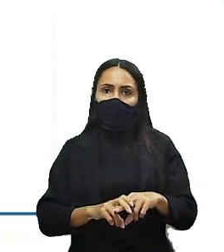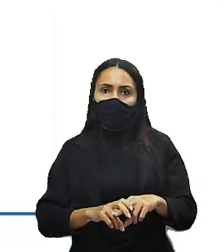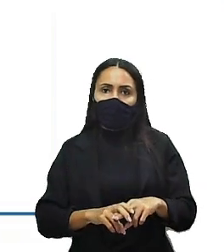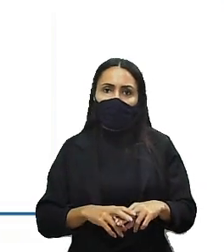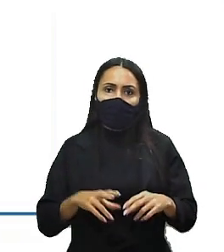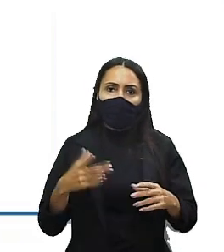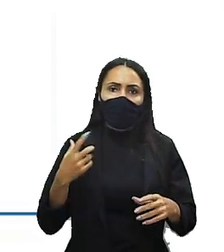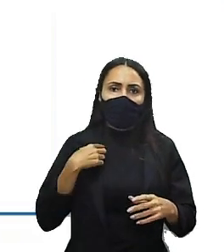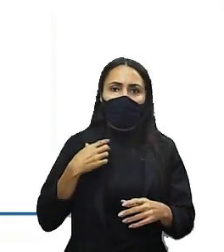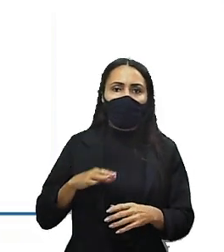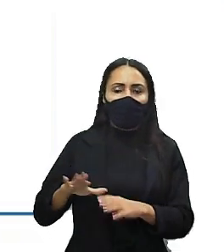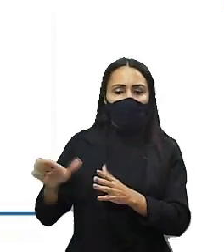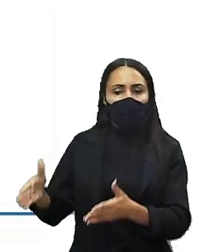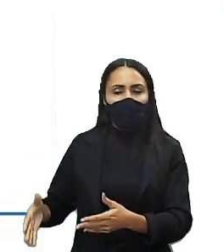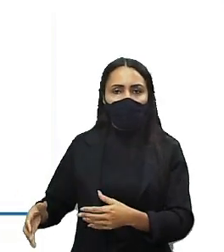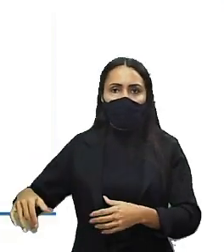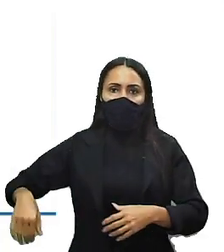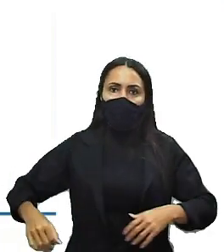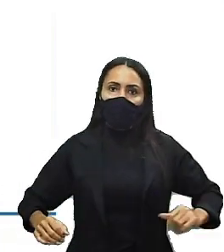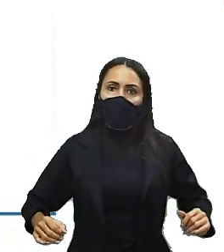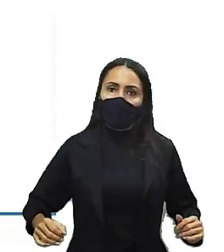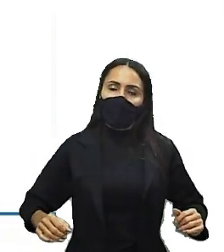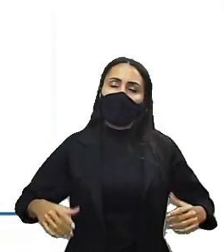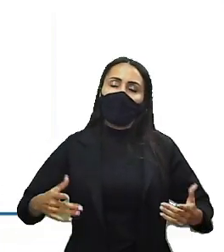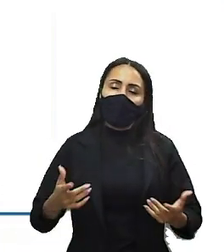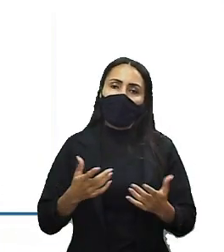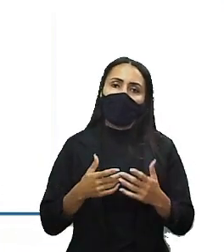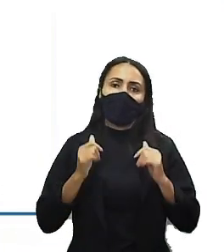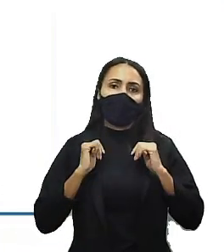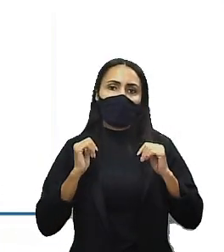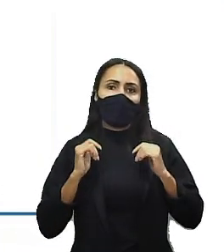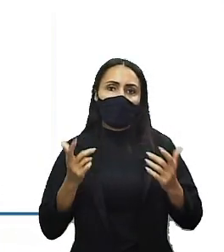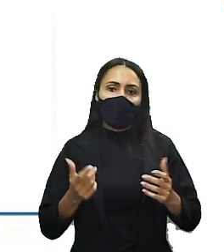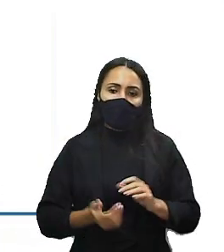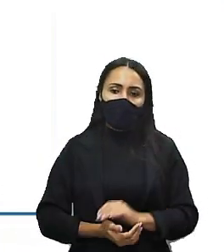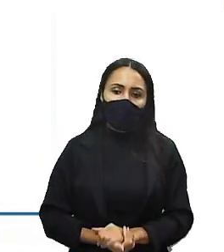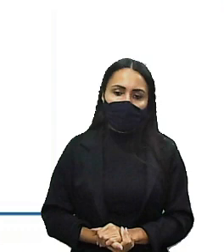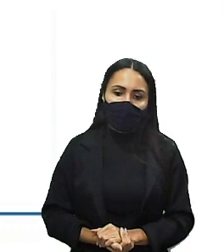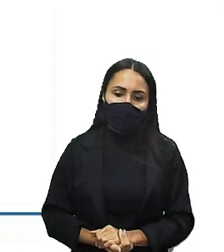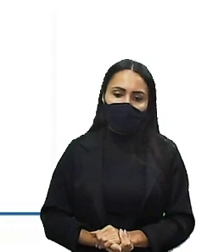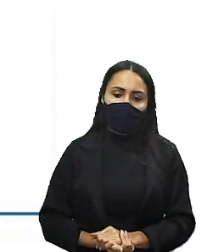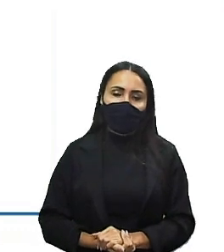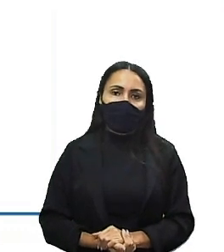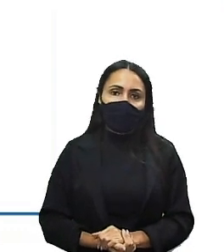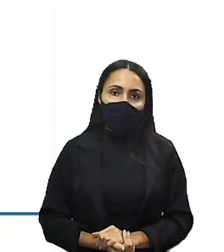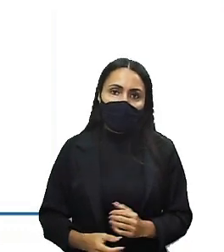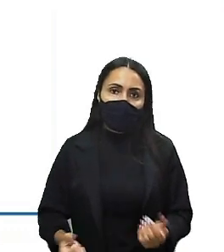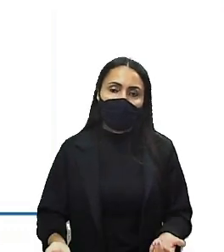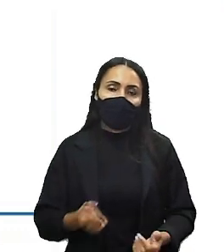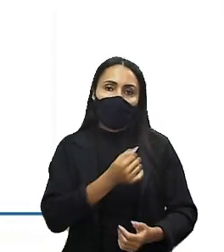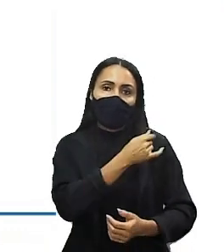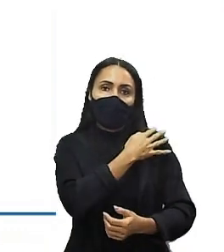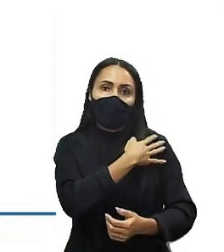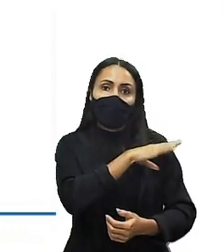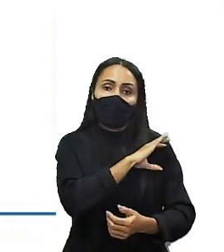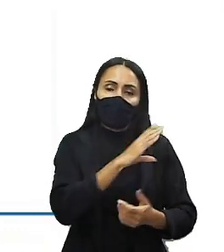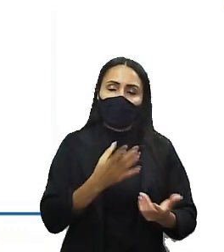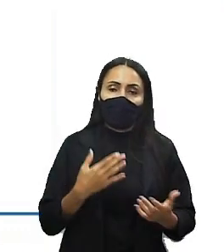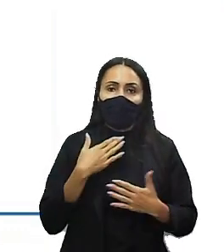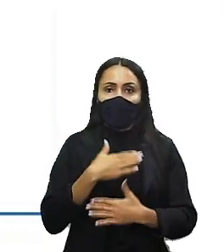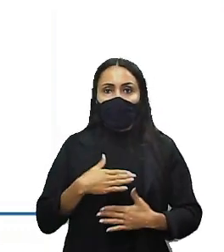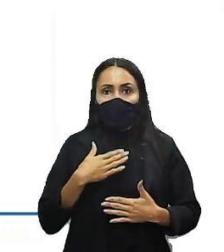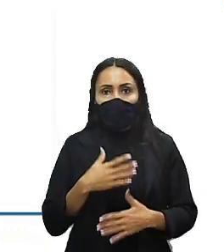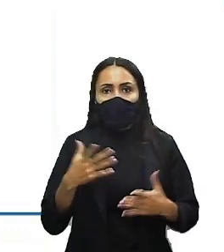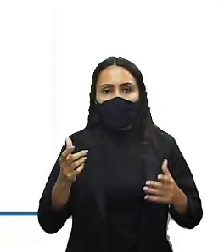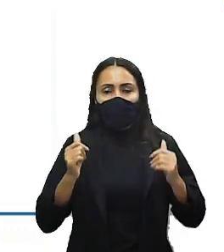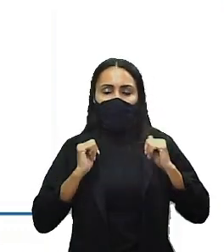uma coisa, uma almofada para a pessoa ficar ali à vontade, principalmente para o aluno, né? Mais de nível médio, que eles ficam mais à vontade, gostam mais de ficar num lugar